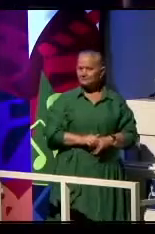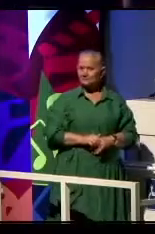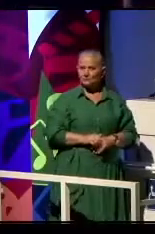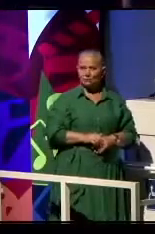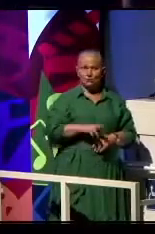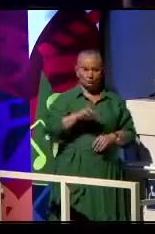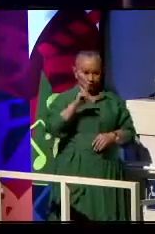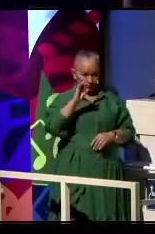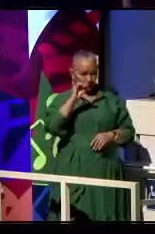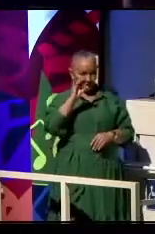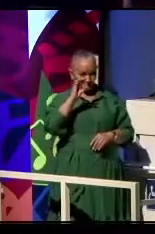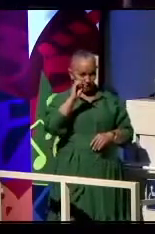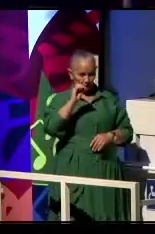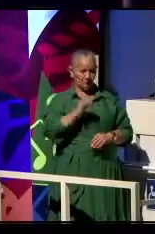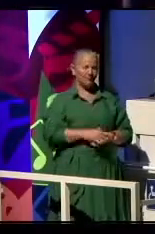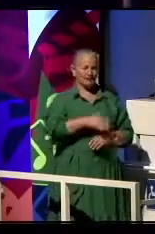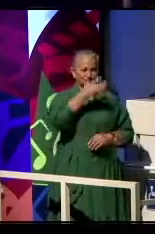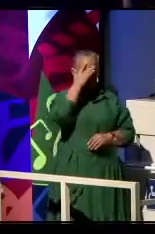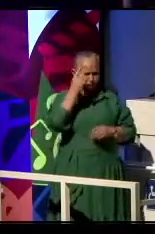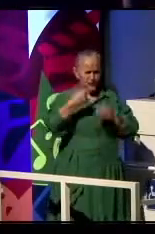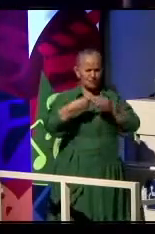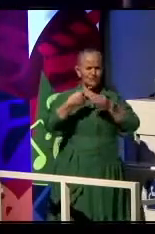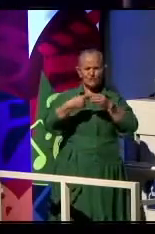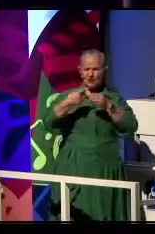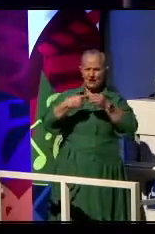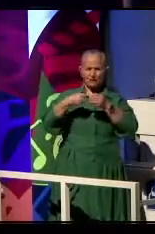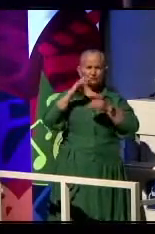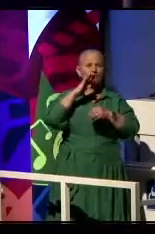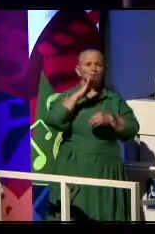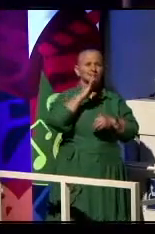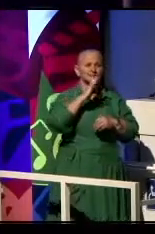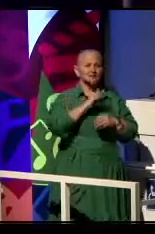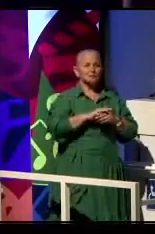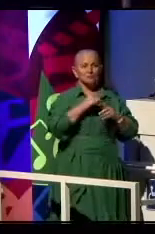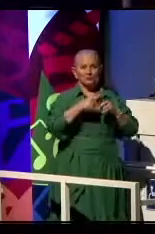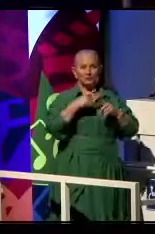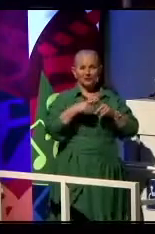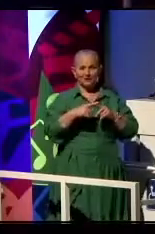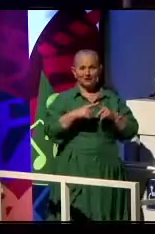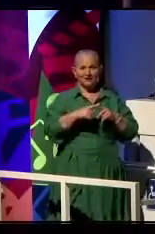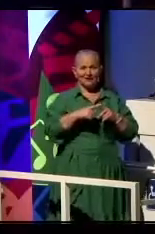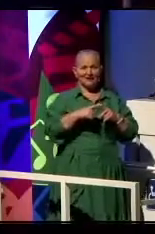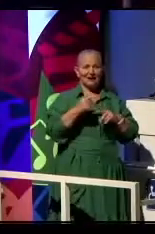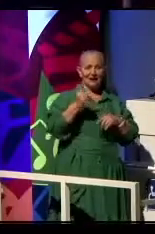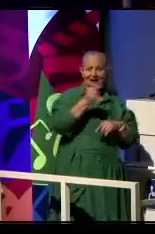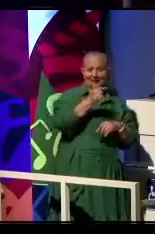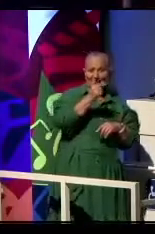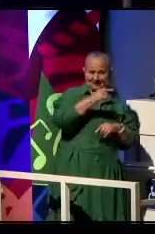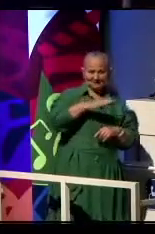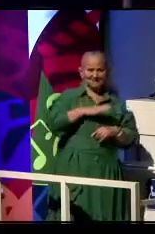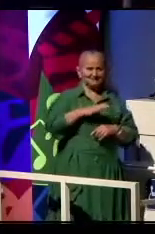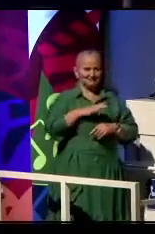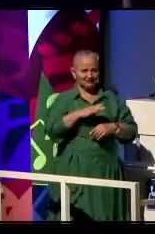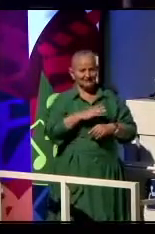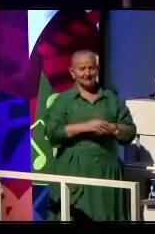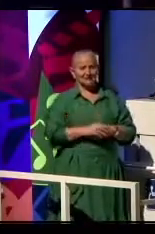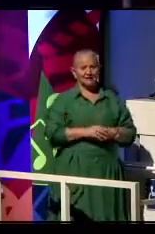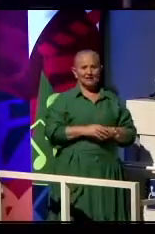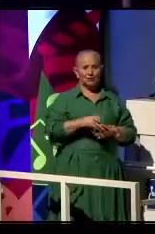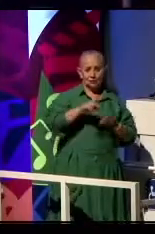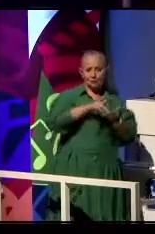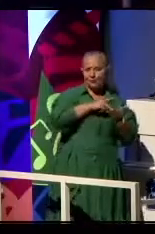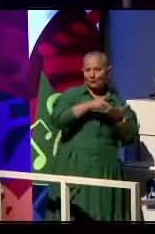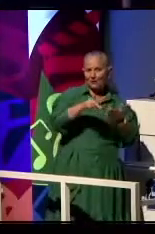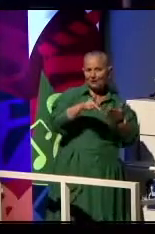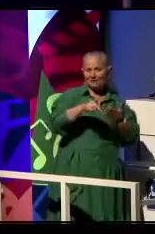a calçada, né, que vamos falar um passeio, calçada, que eles se reuniam, ficava tocando violão. E o Toninho ia muito nessa